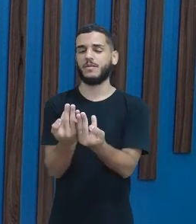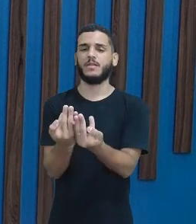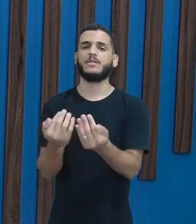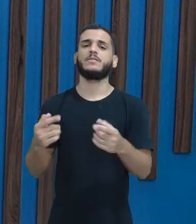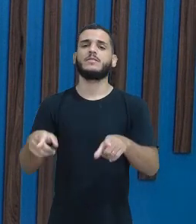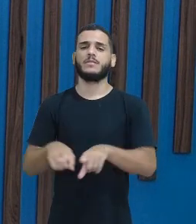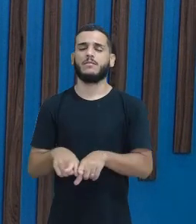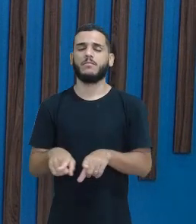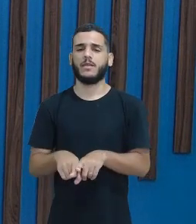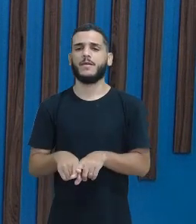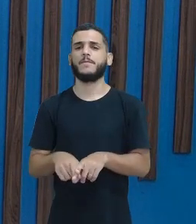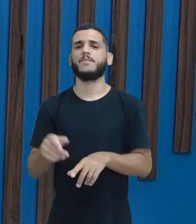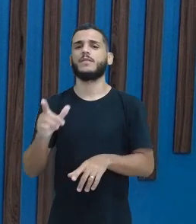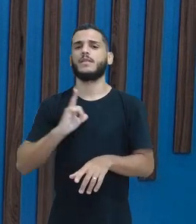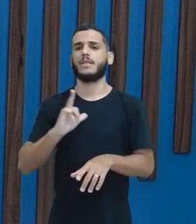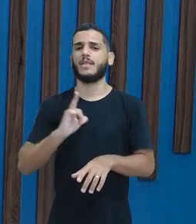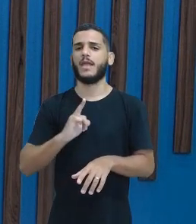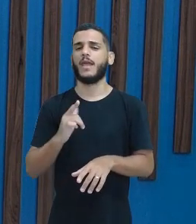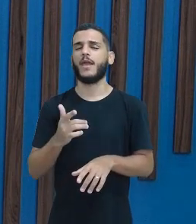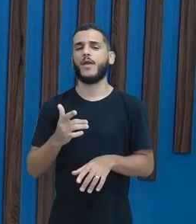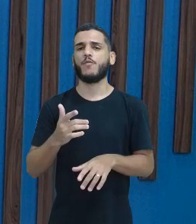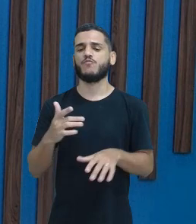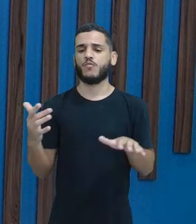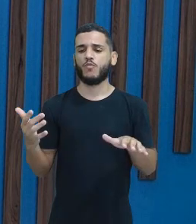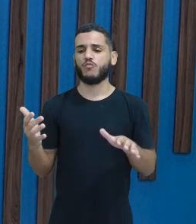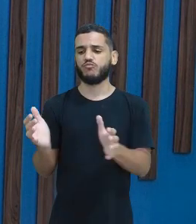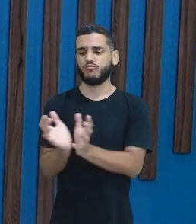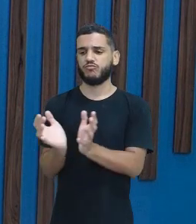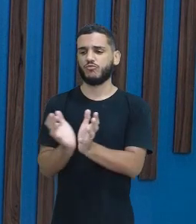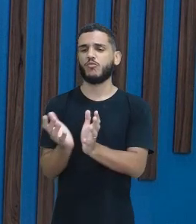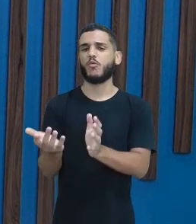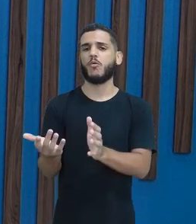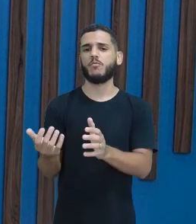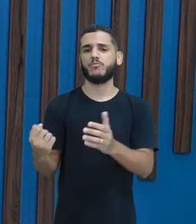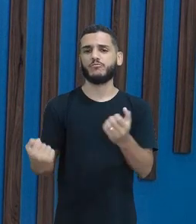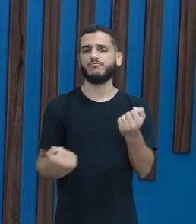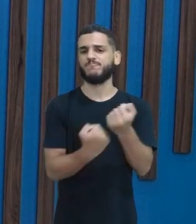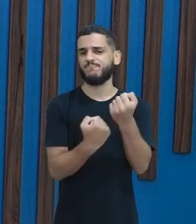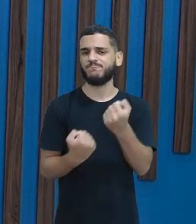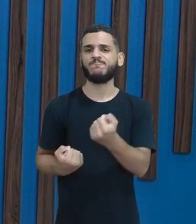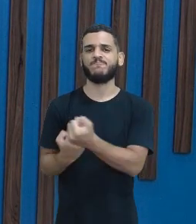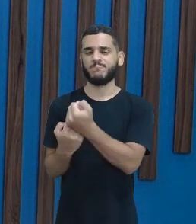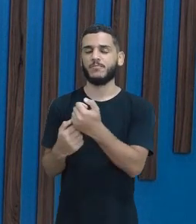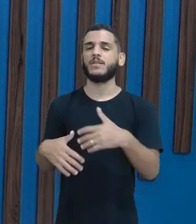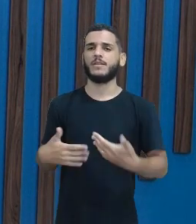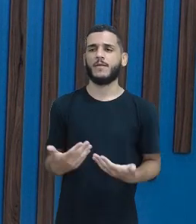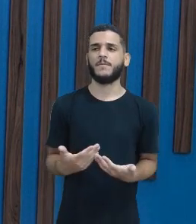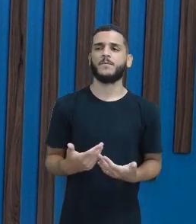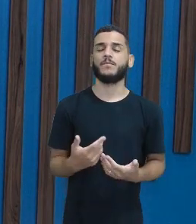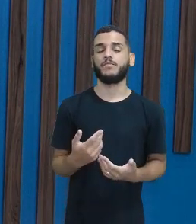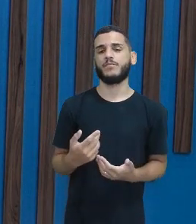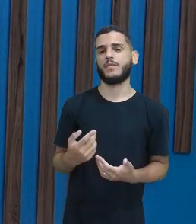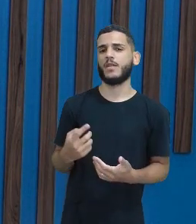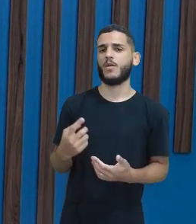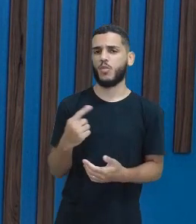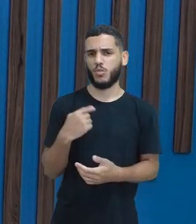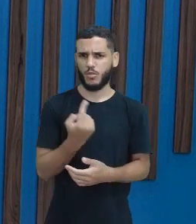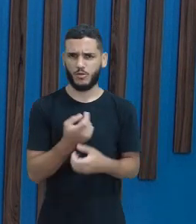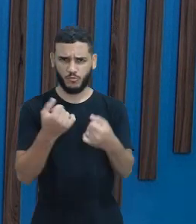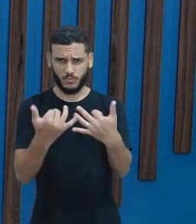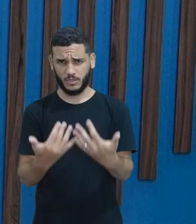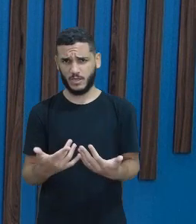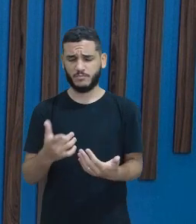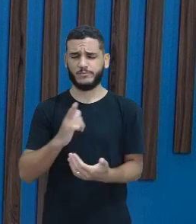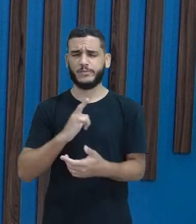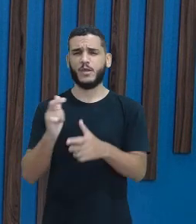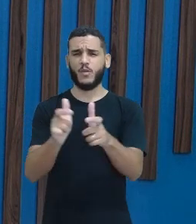existem as parcerias. Vocês notam que, agora há pouco a gente falou que em alguns lugares onde